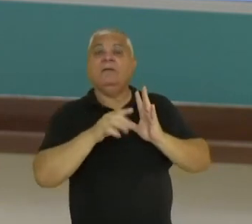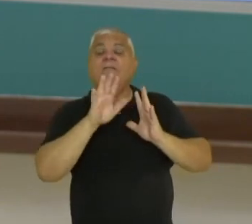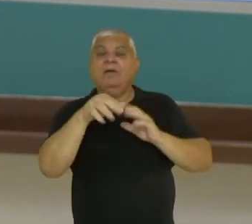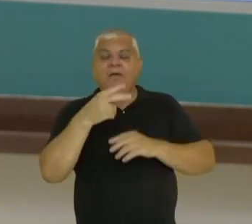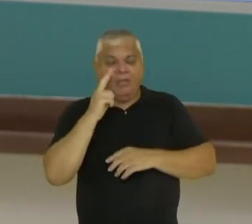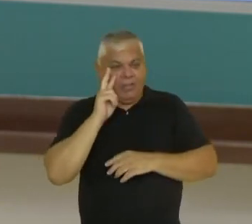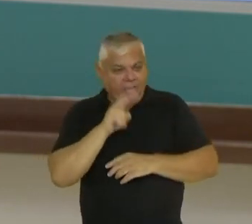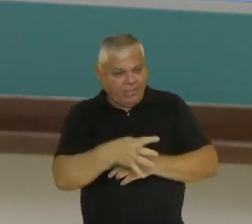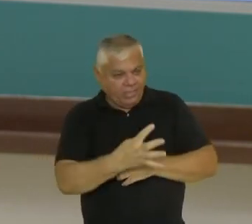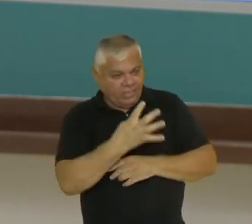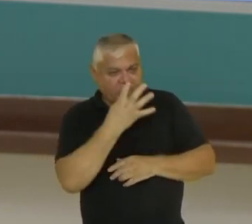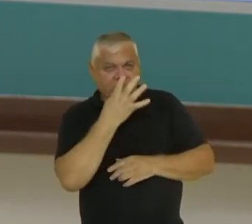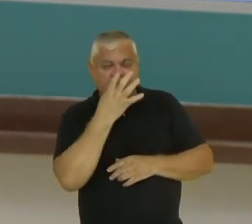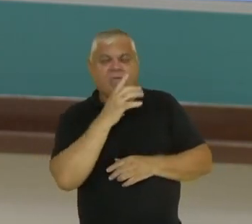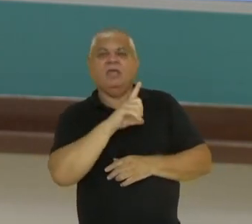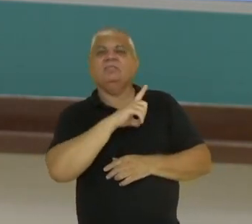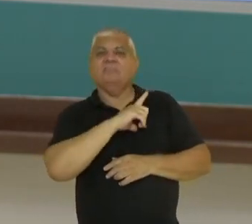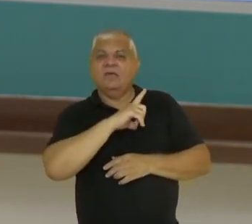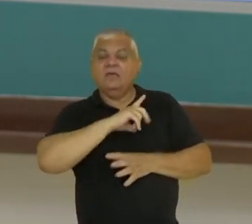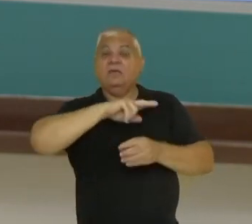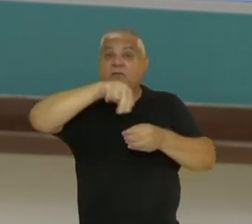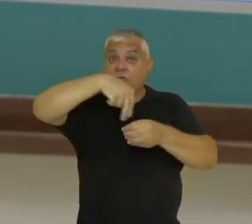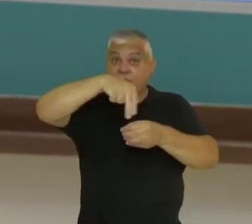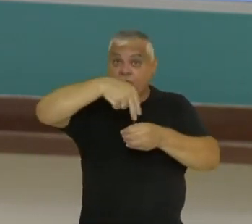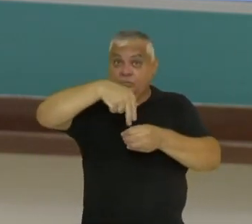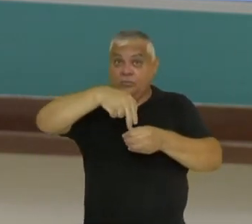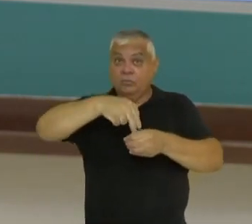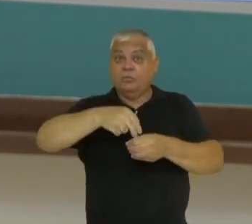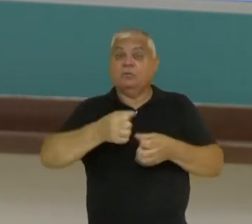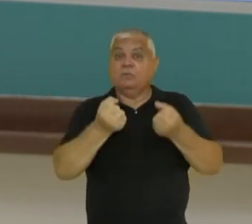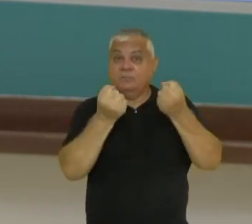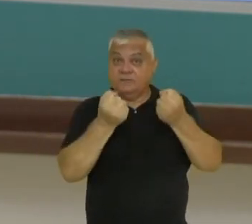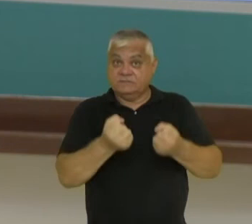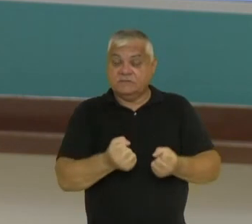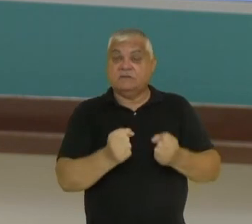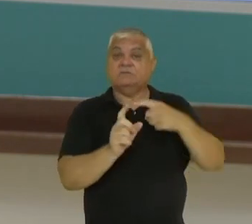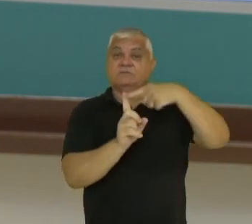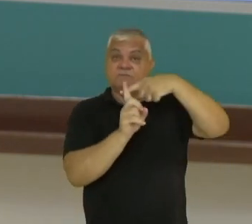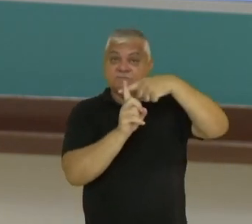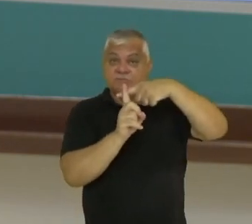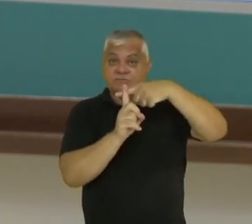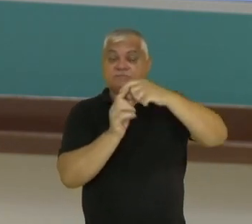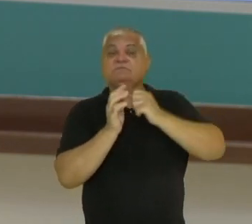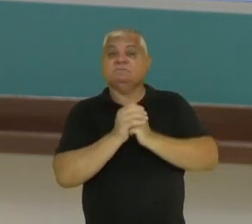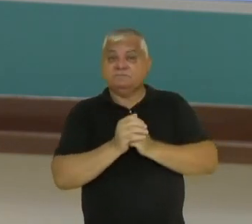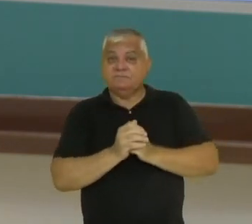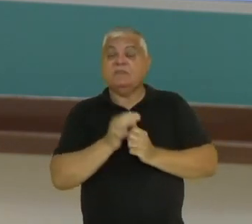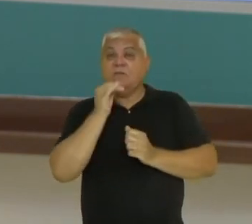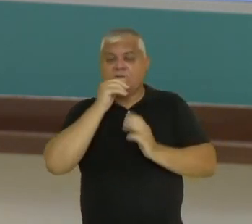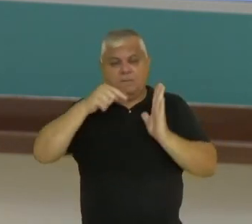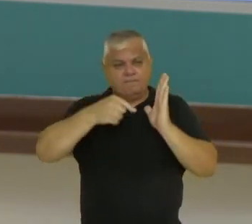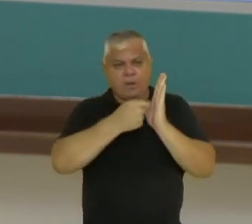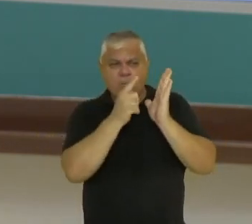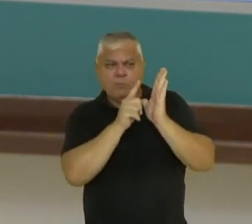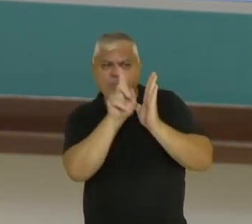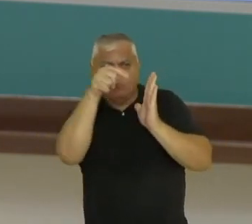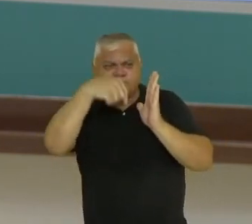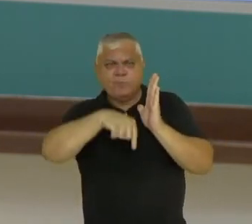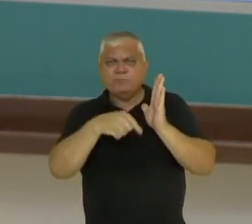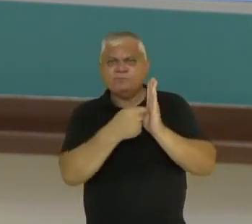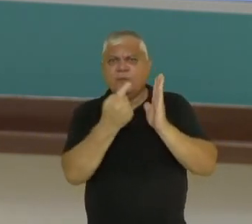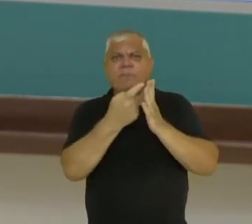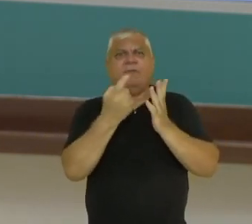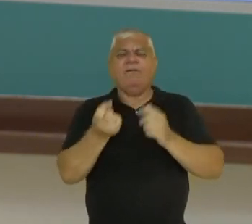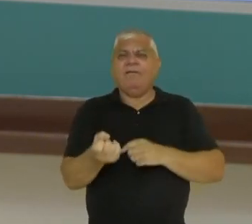ele observou o quê? Que tem um núcleo que é denso e positivo e por isso a partícula ia de volta, né? Fazia o sentido oposto do